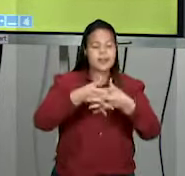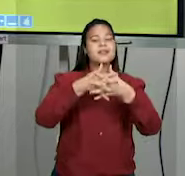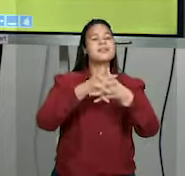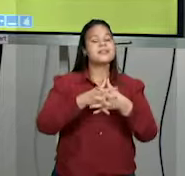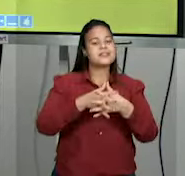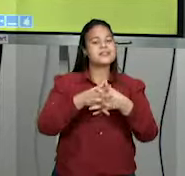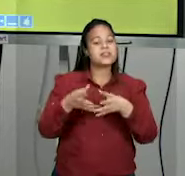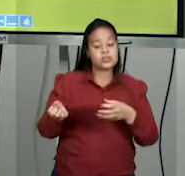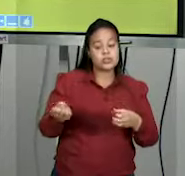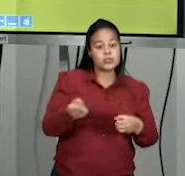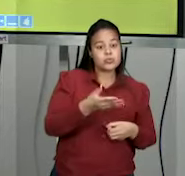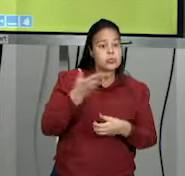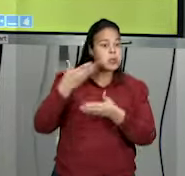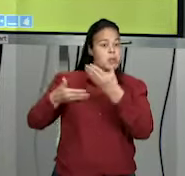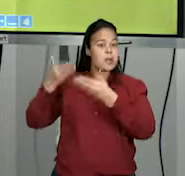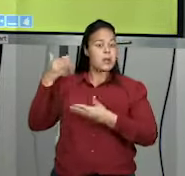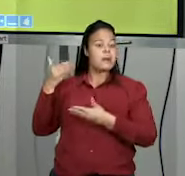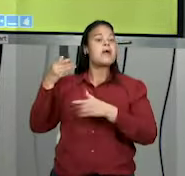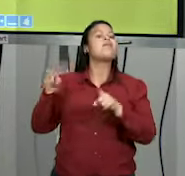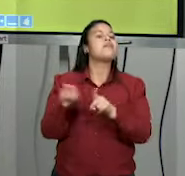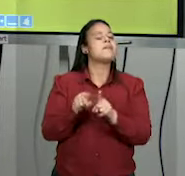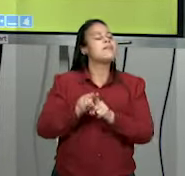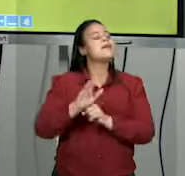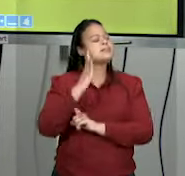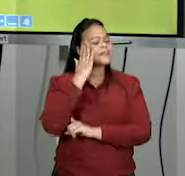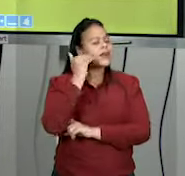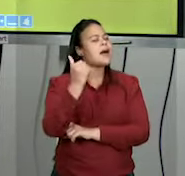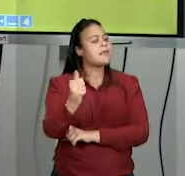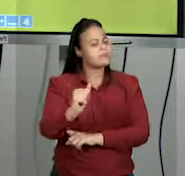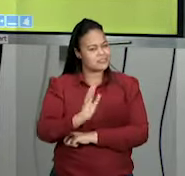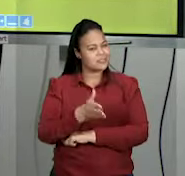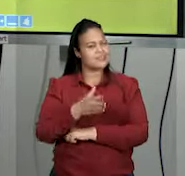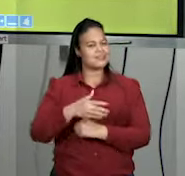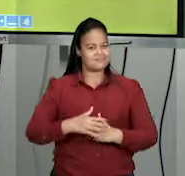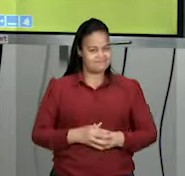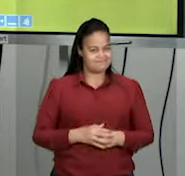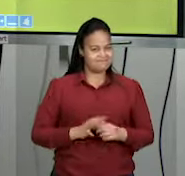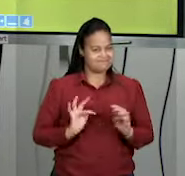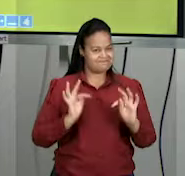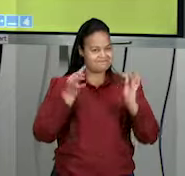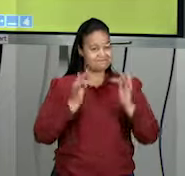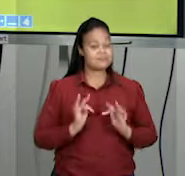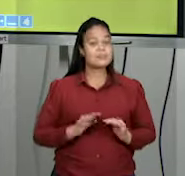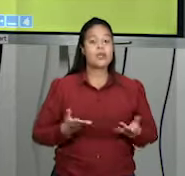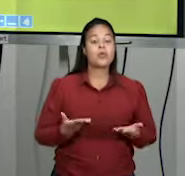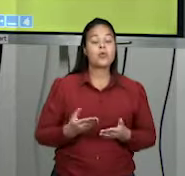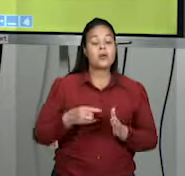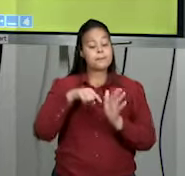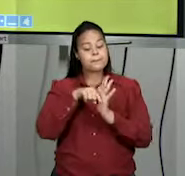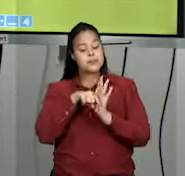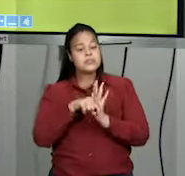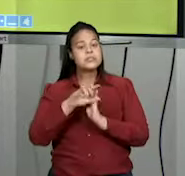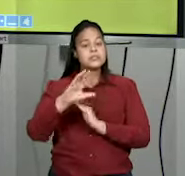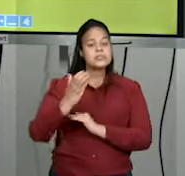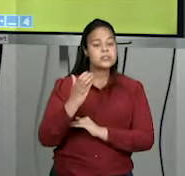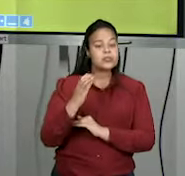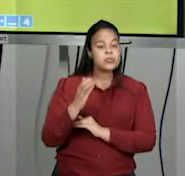mais atuais e mais modernas, isso aí você já sabia que era tecnologia. E a ciência e a tecnologia